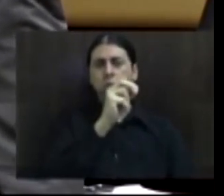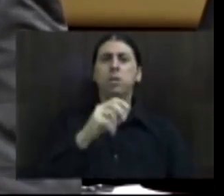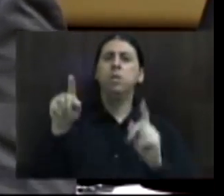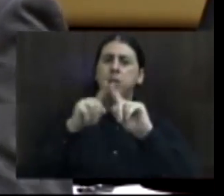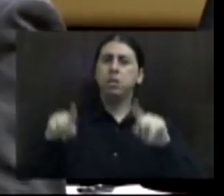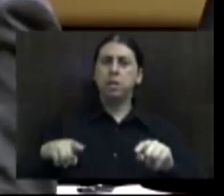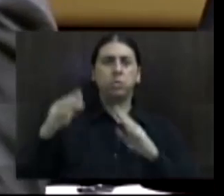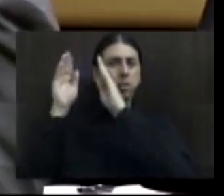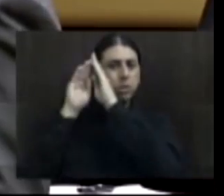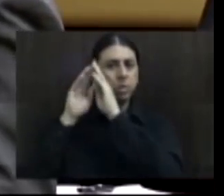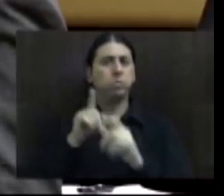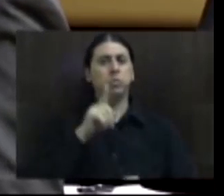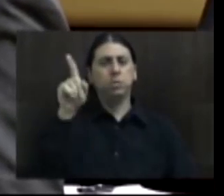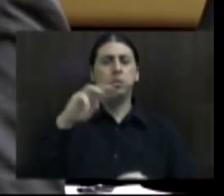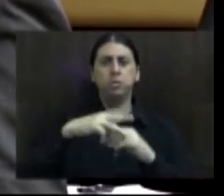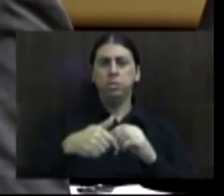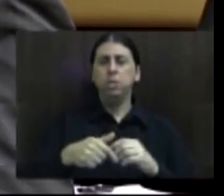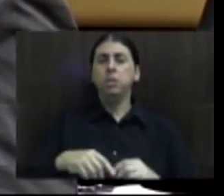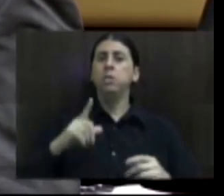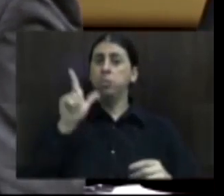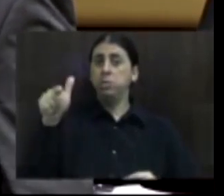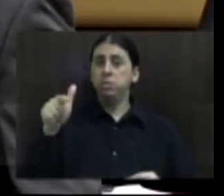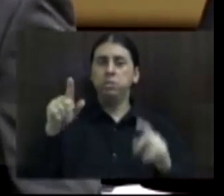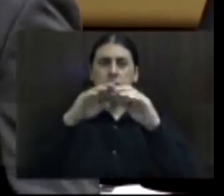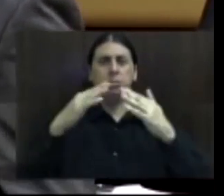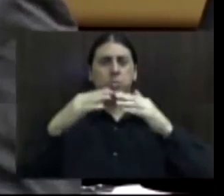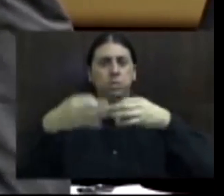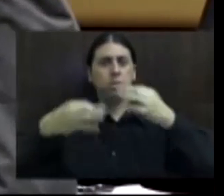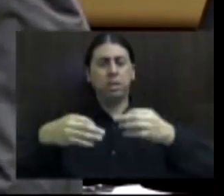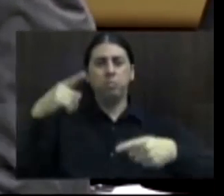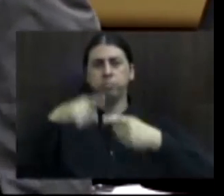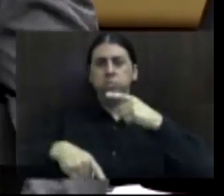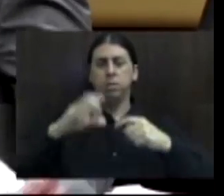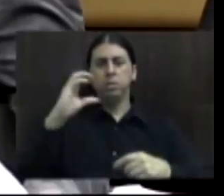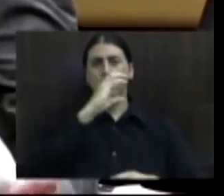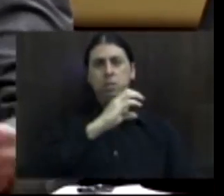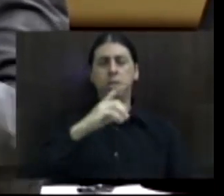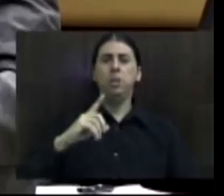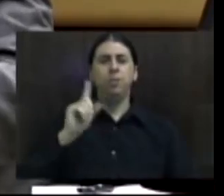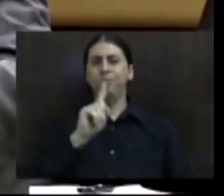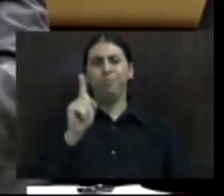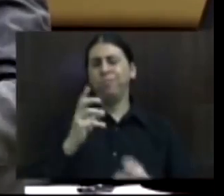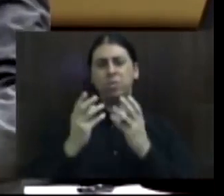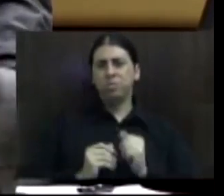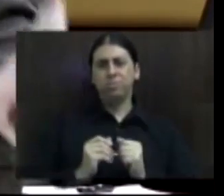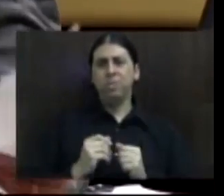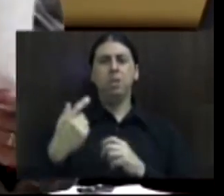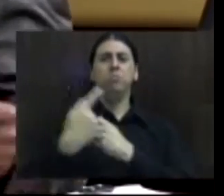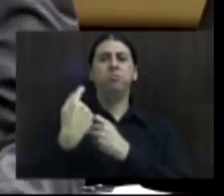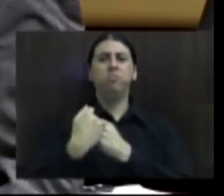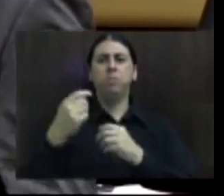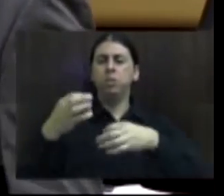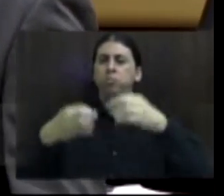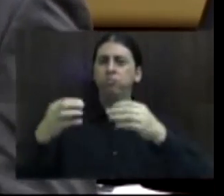em São Leopoldo e o tribunal cancelou os cargos e ele não obedeceu a determinação da justiça por